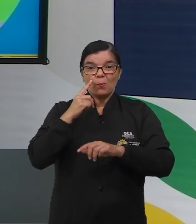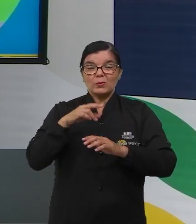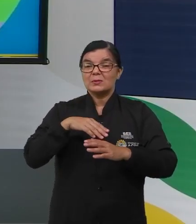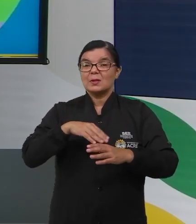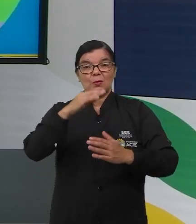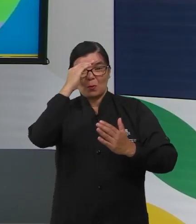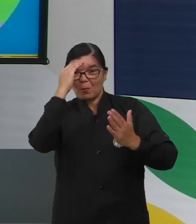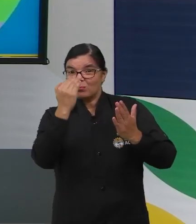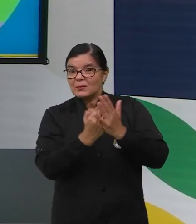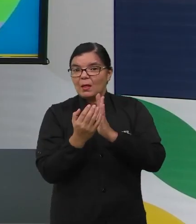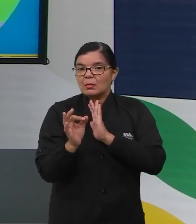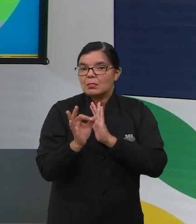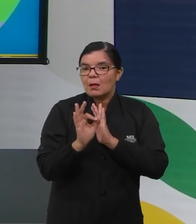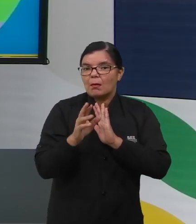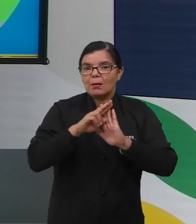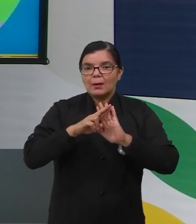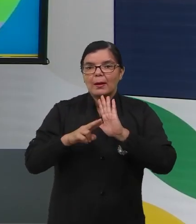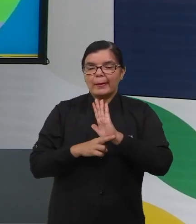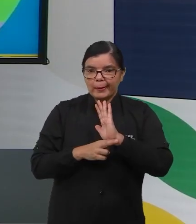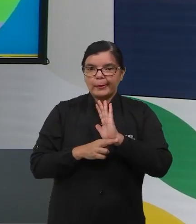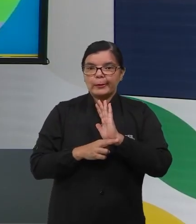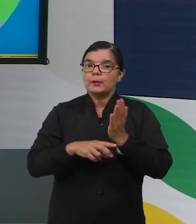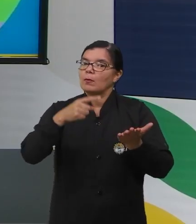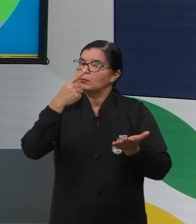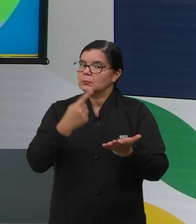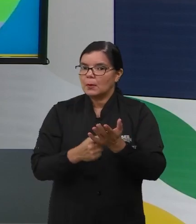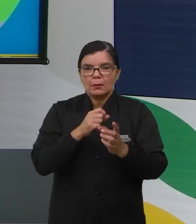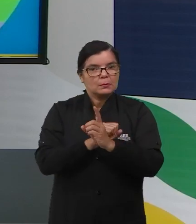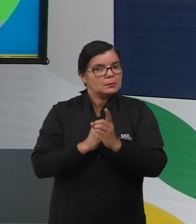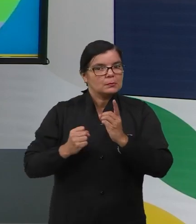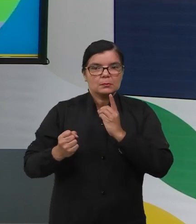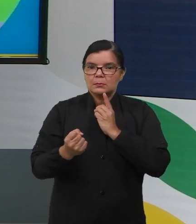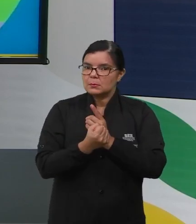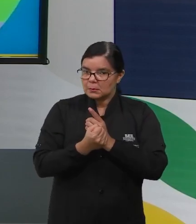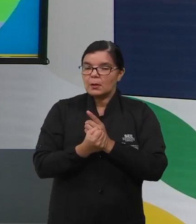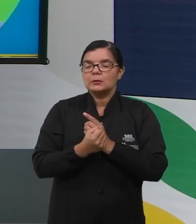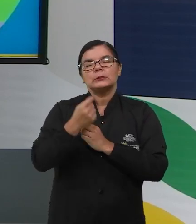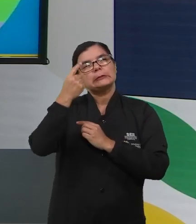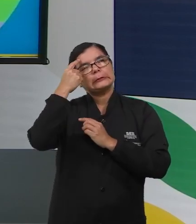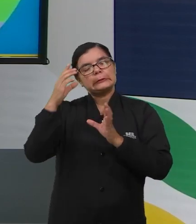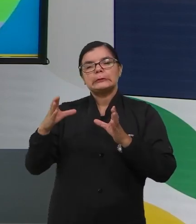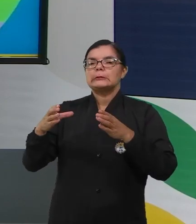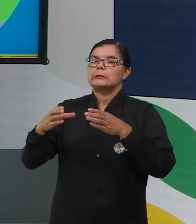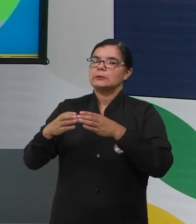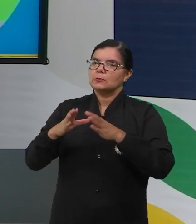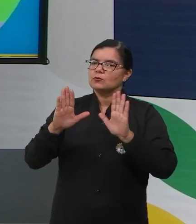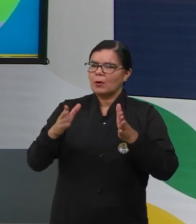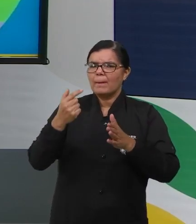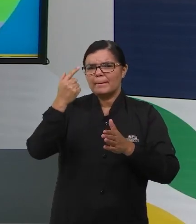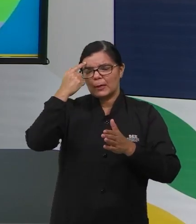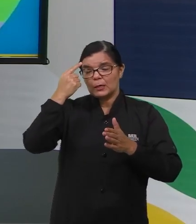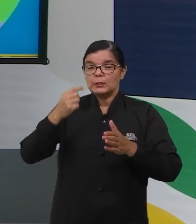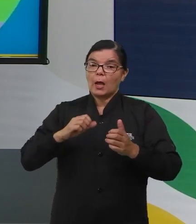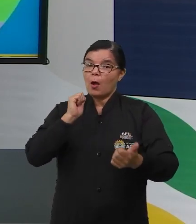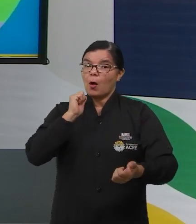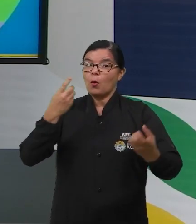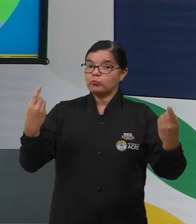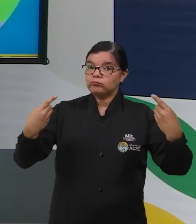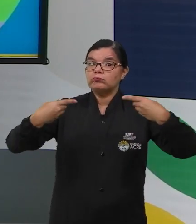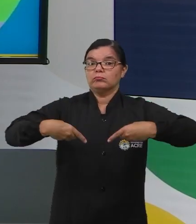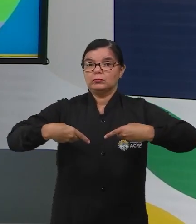regra, você está descumprindo um trato social. E esse trato social, se pensar no coletivo, já pensou? Está tendo um campeonato